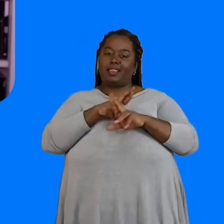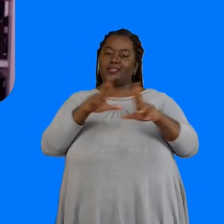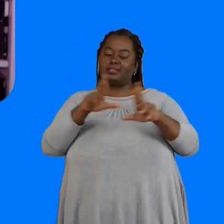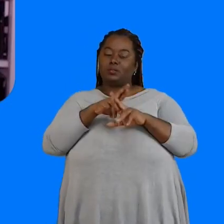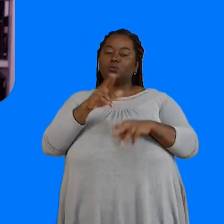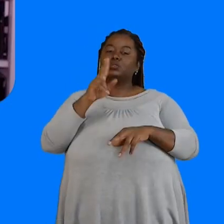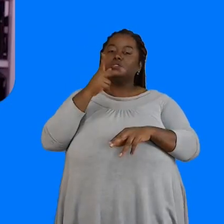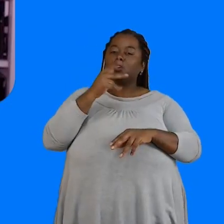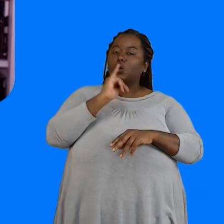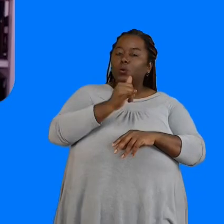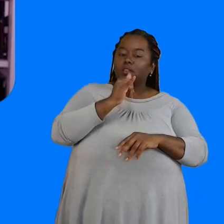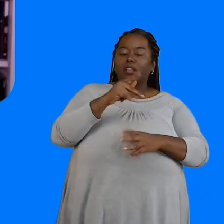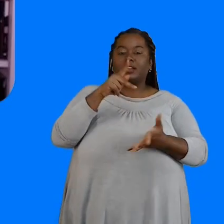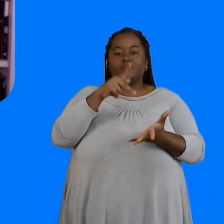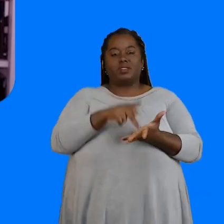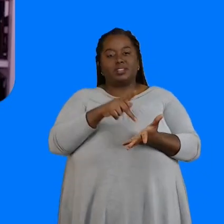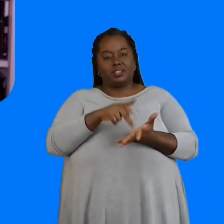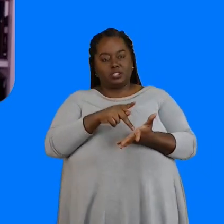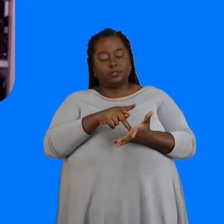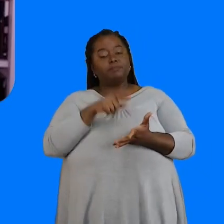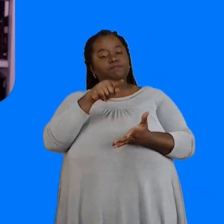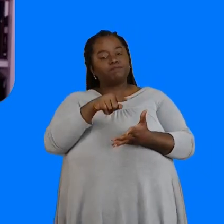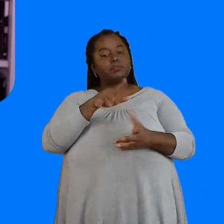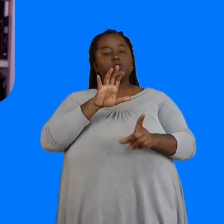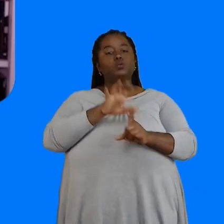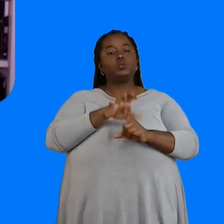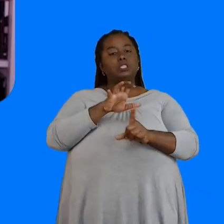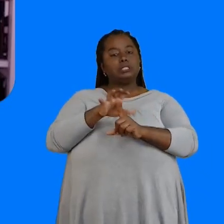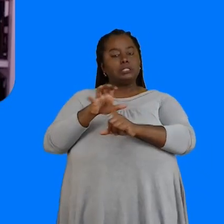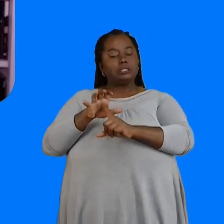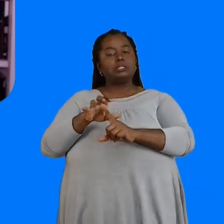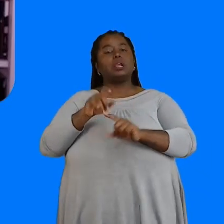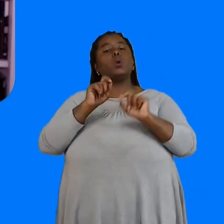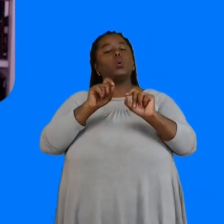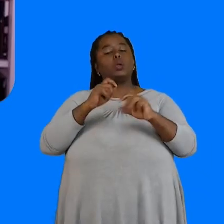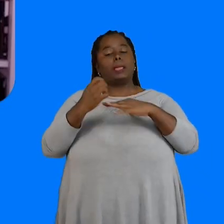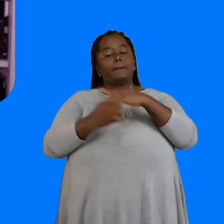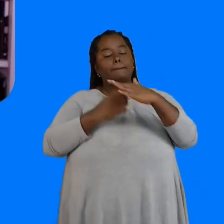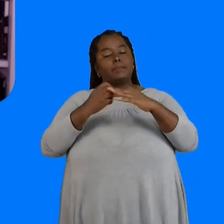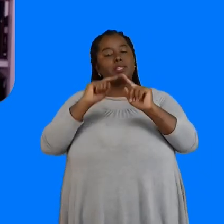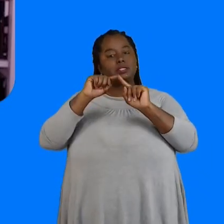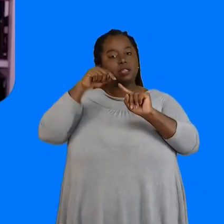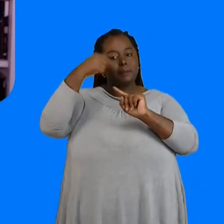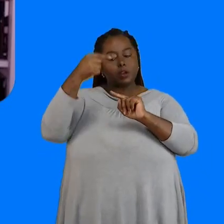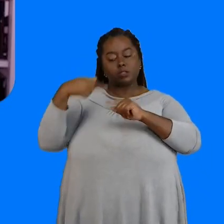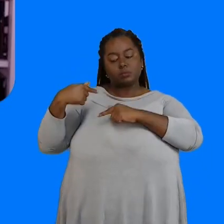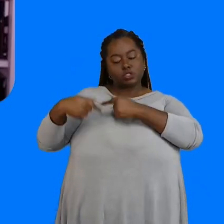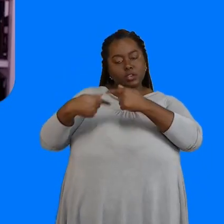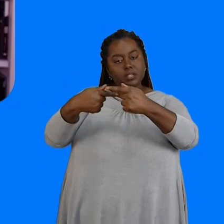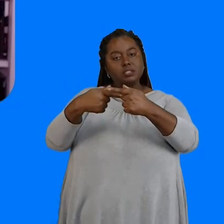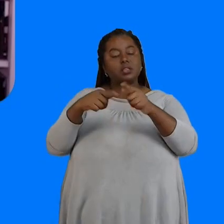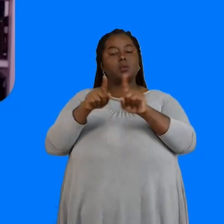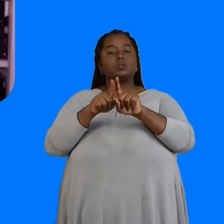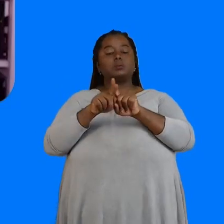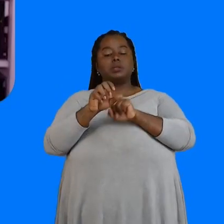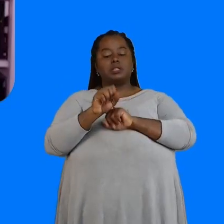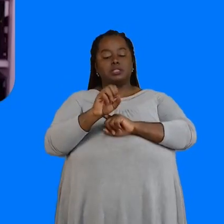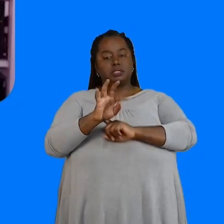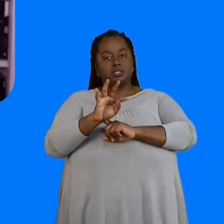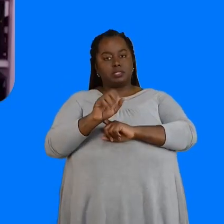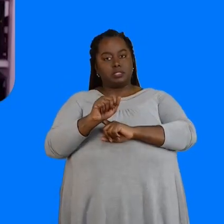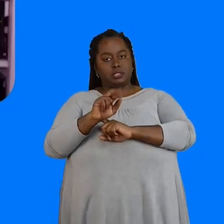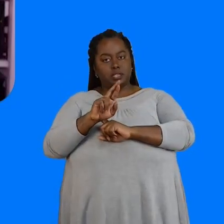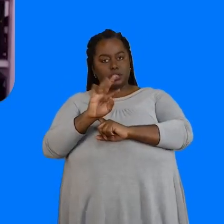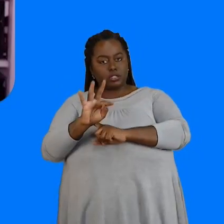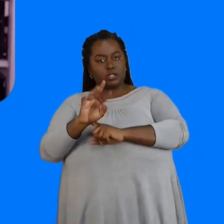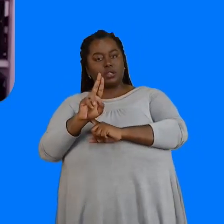mas acho que diferencia aquilo que é uma empresa da próxima geração, uma startup da próxima geração, que já não está